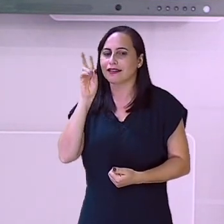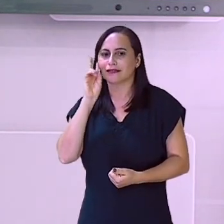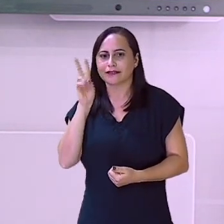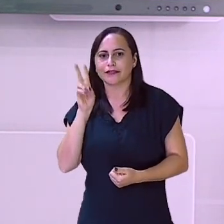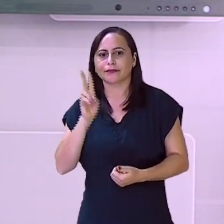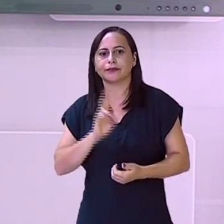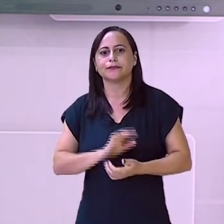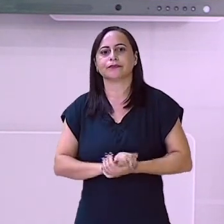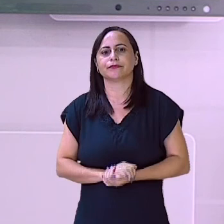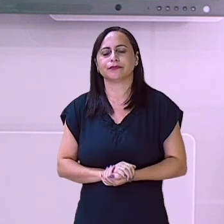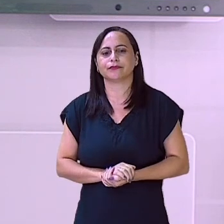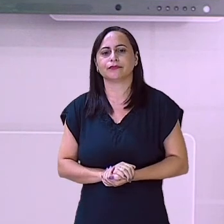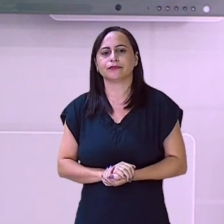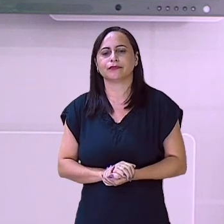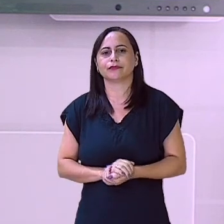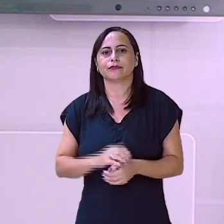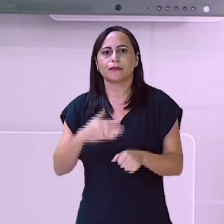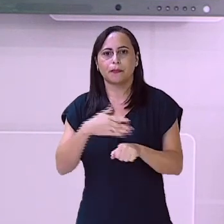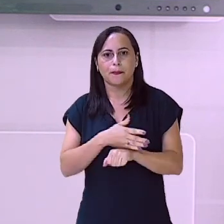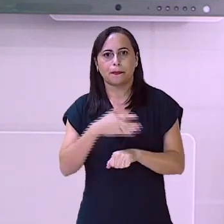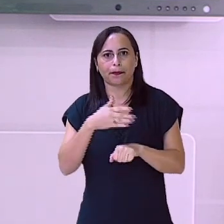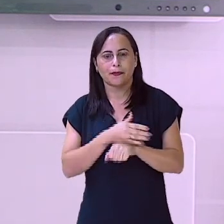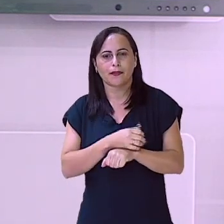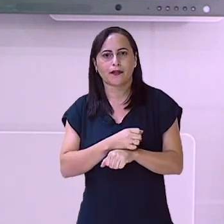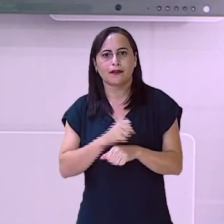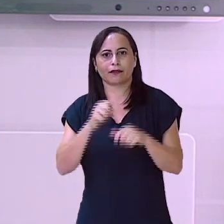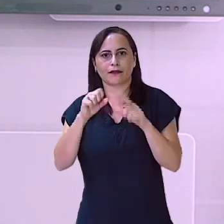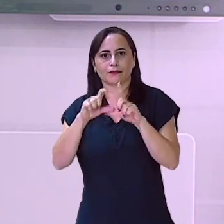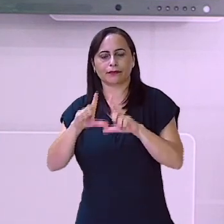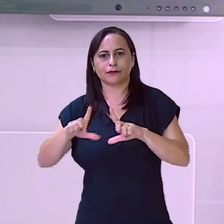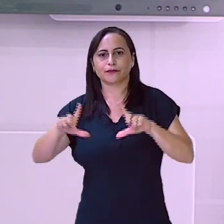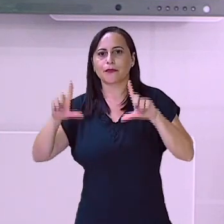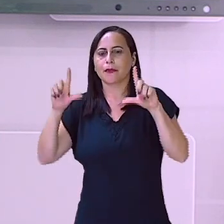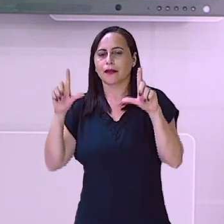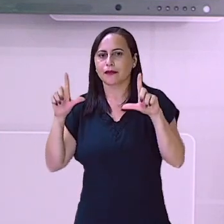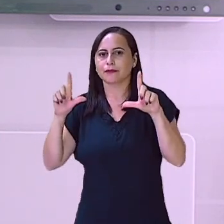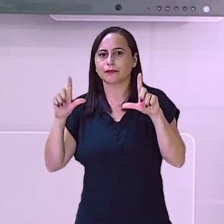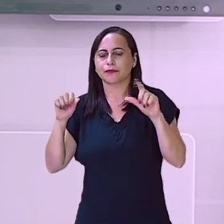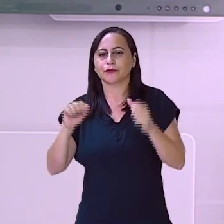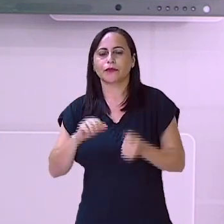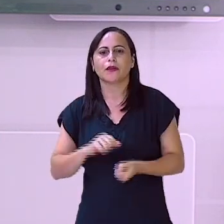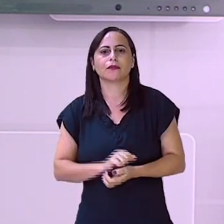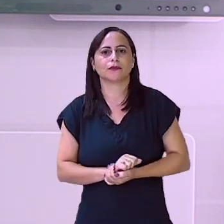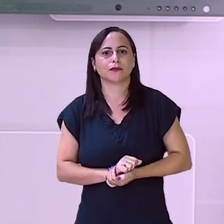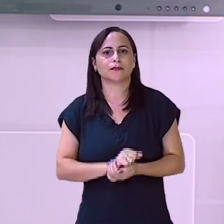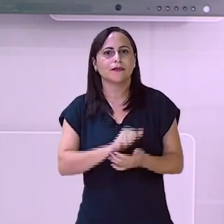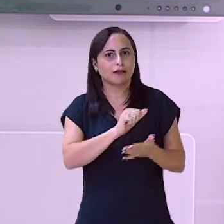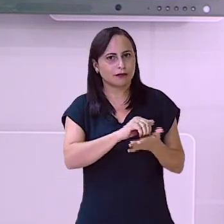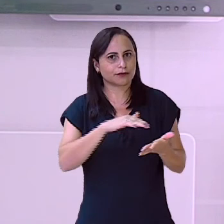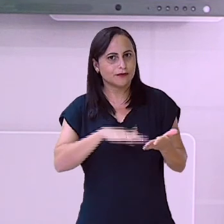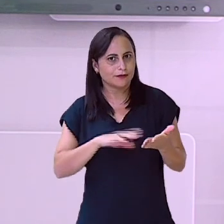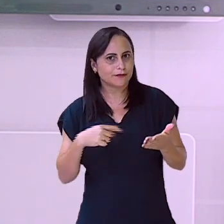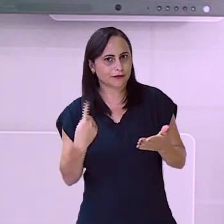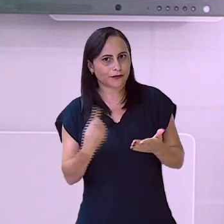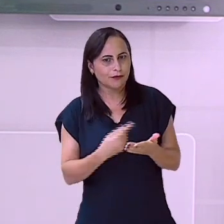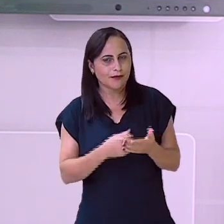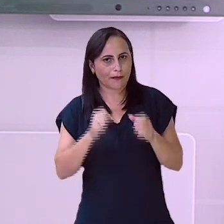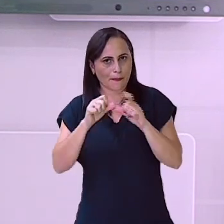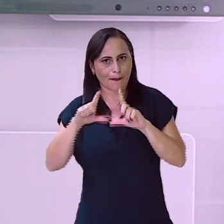que para acessar as nossas atividades na plataforma SMED